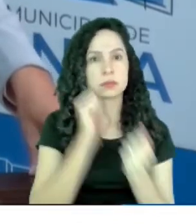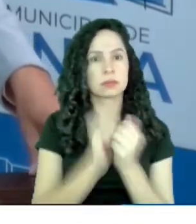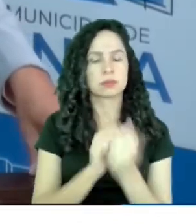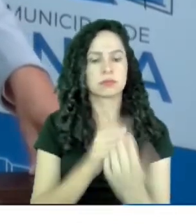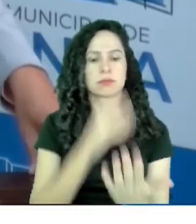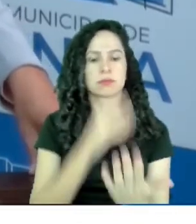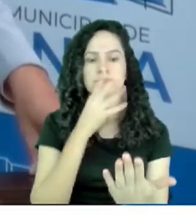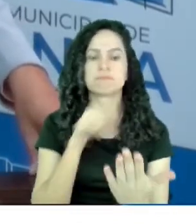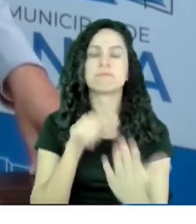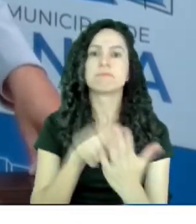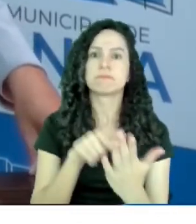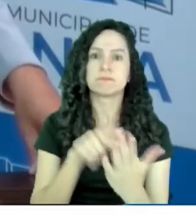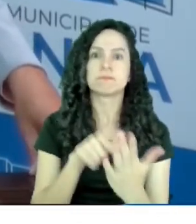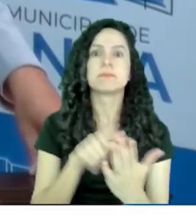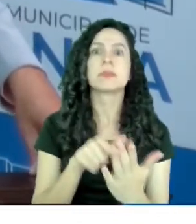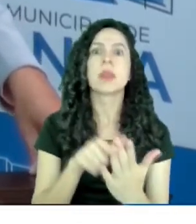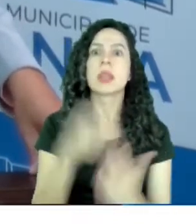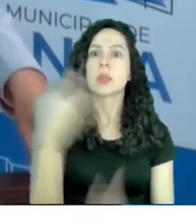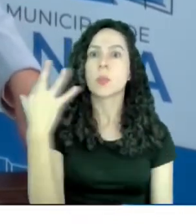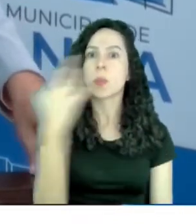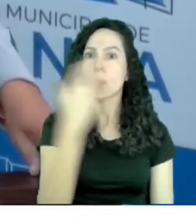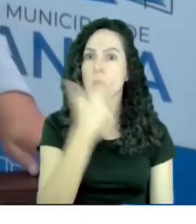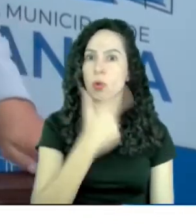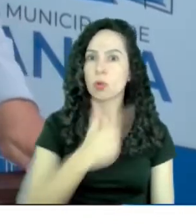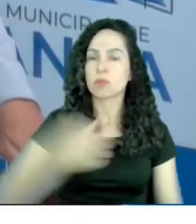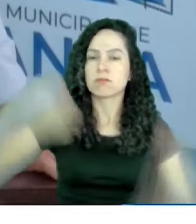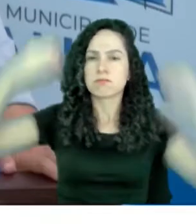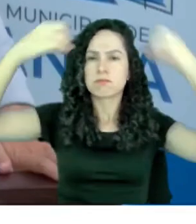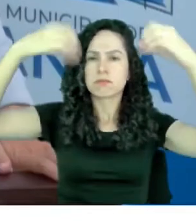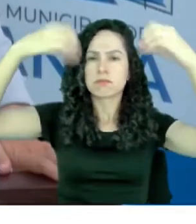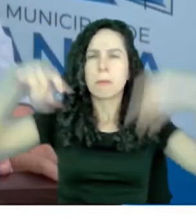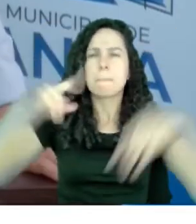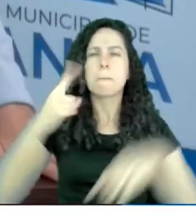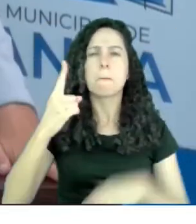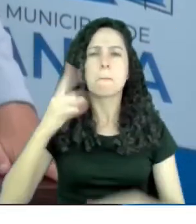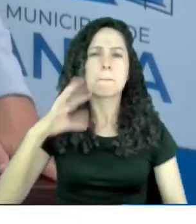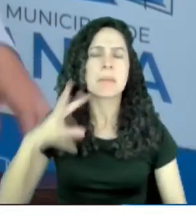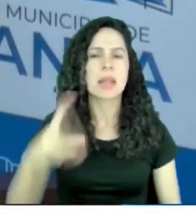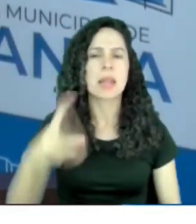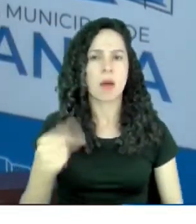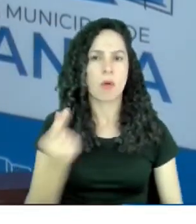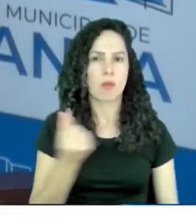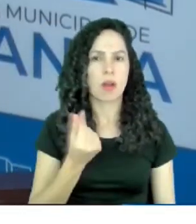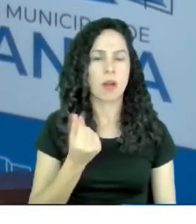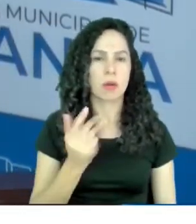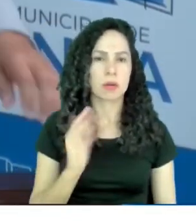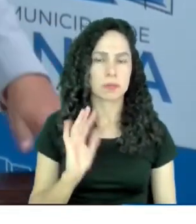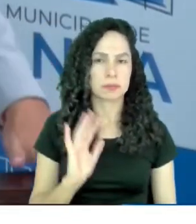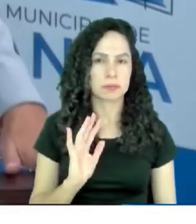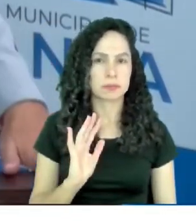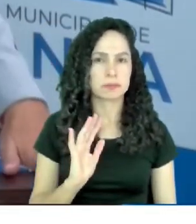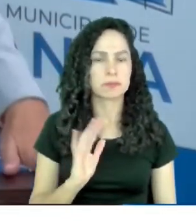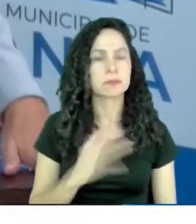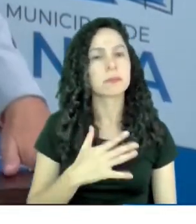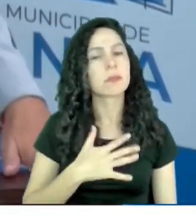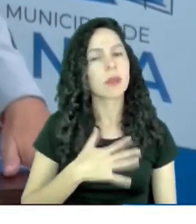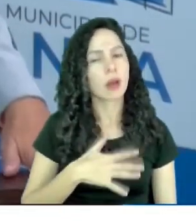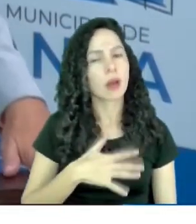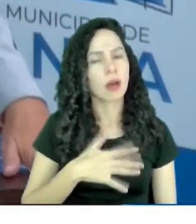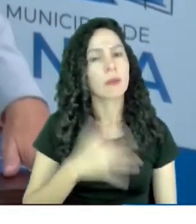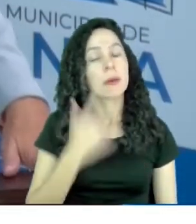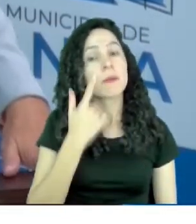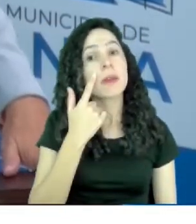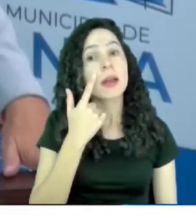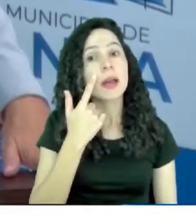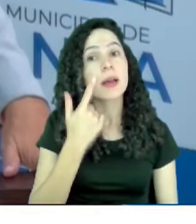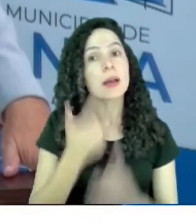sim é uma iluminação de R$1 milhão. Mas eu vou esperar ter as informações